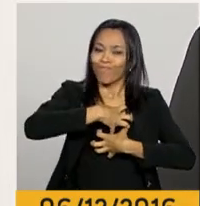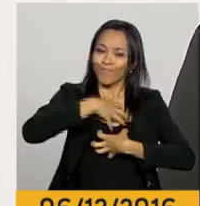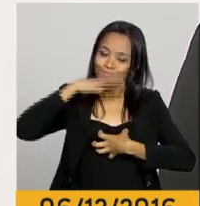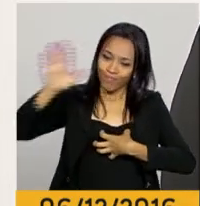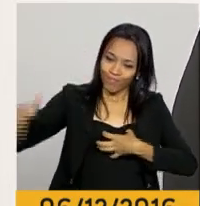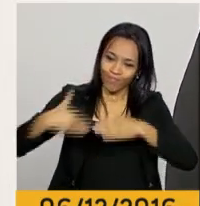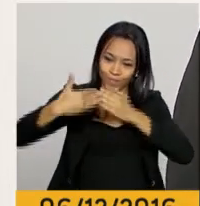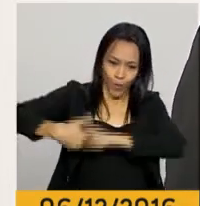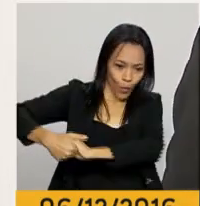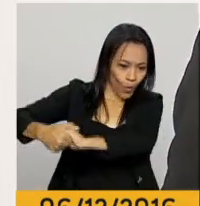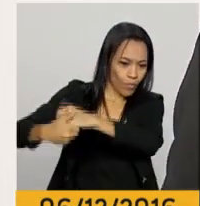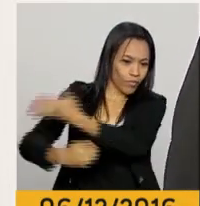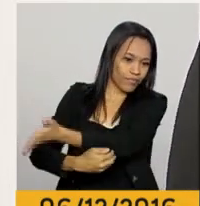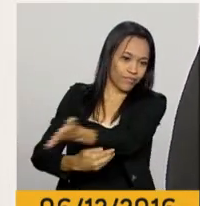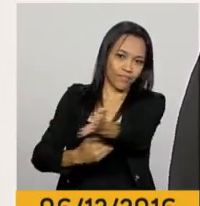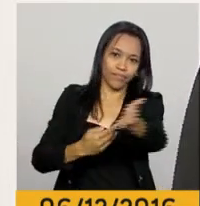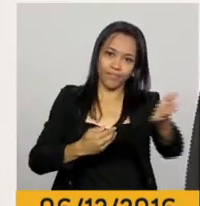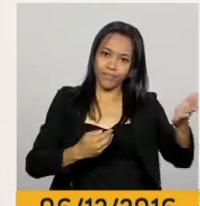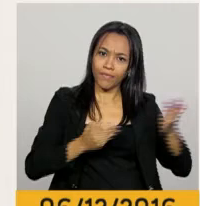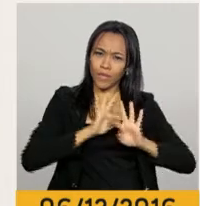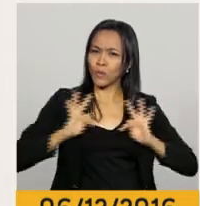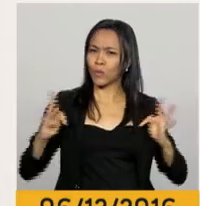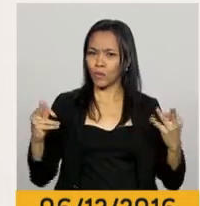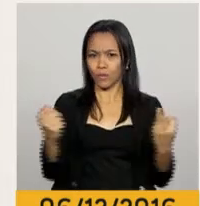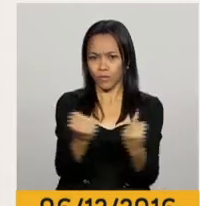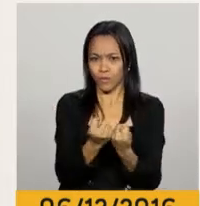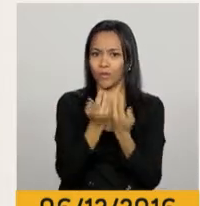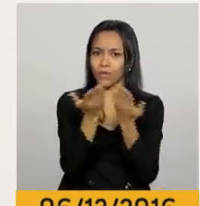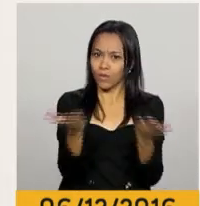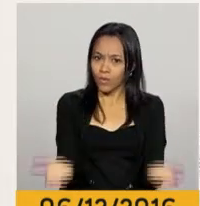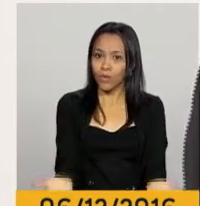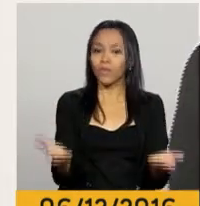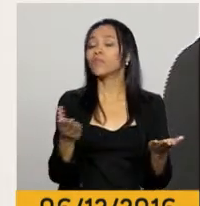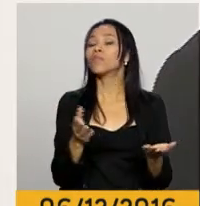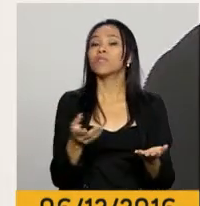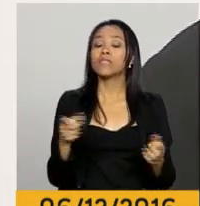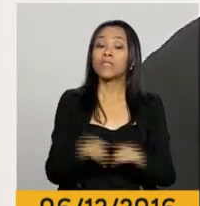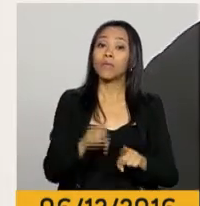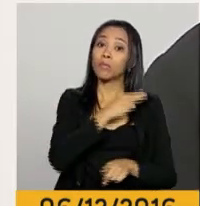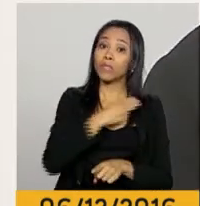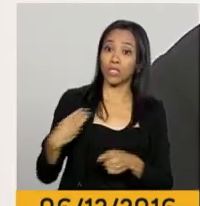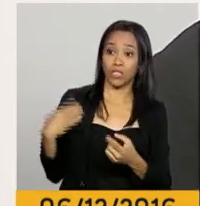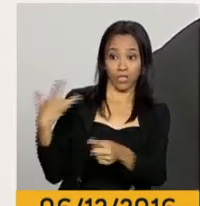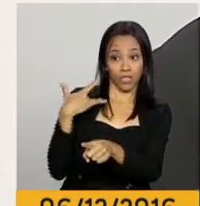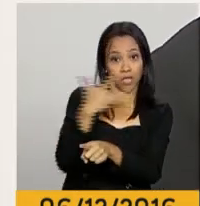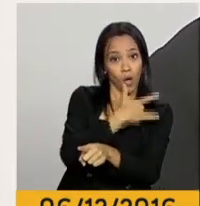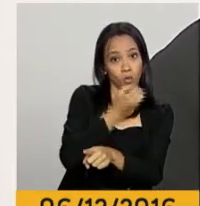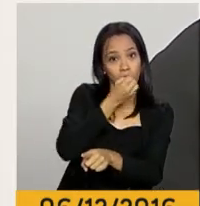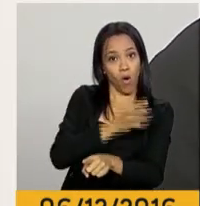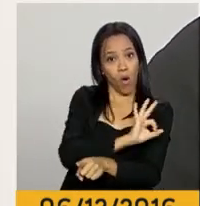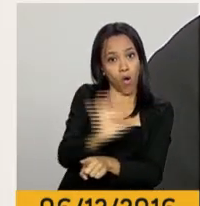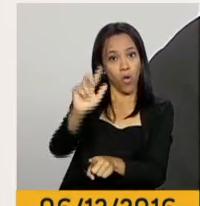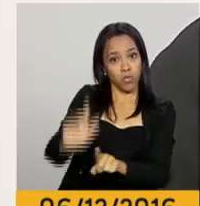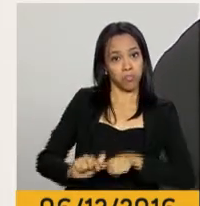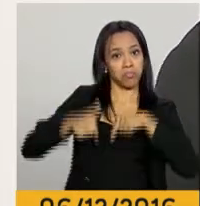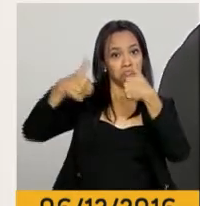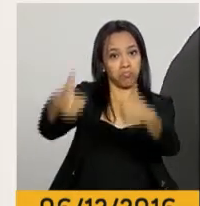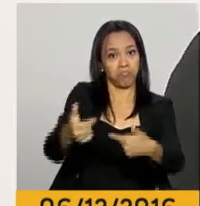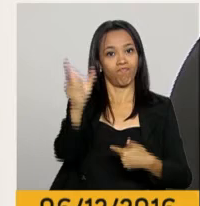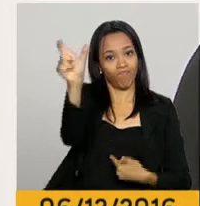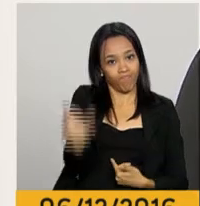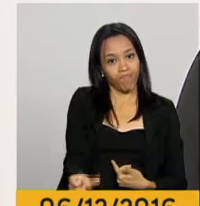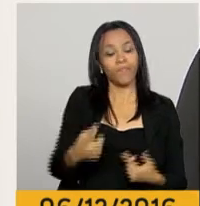cumprimento a todos os cumprimentos gilberto occhi cumprimentou o nosso mil saúde tem feito um belo trabalho notou setúbal